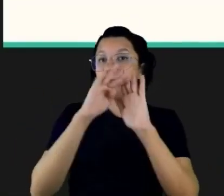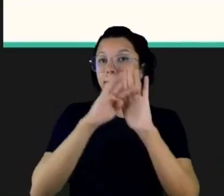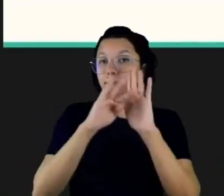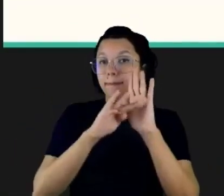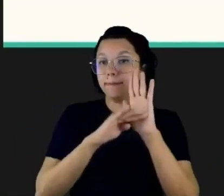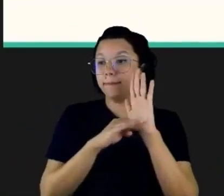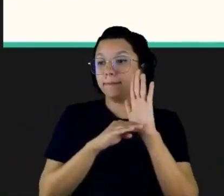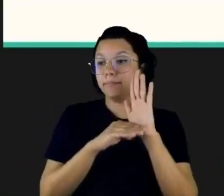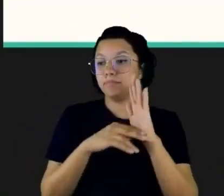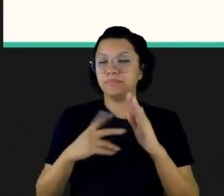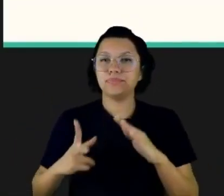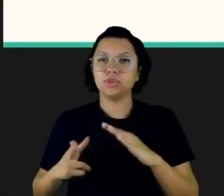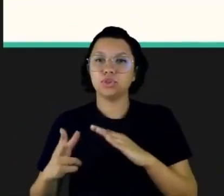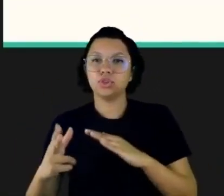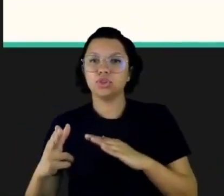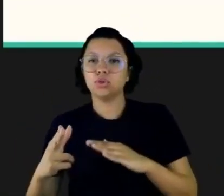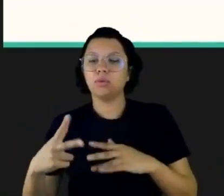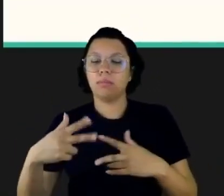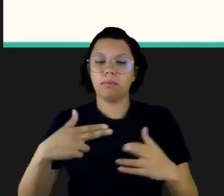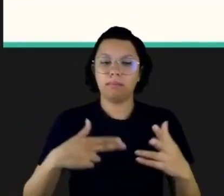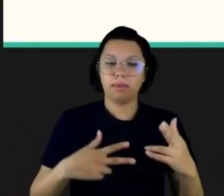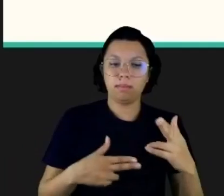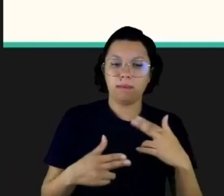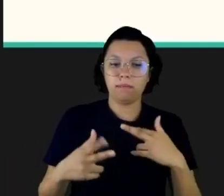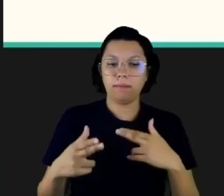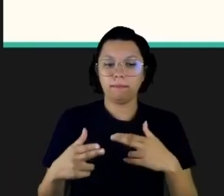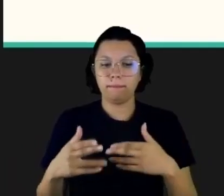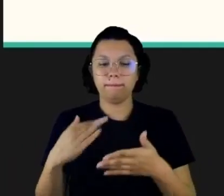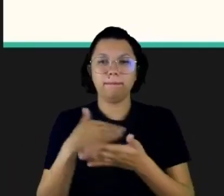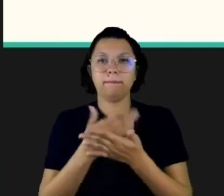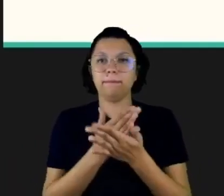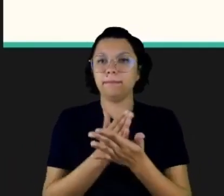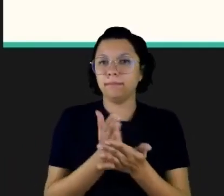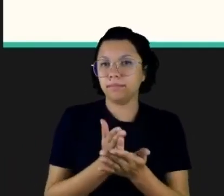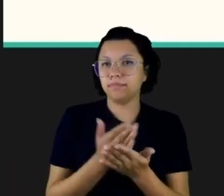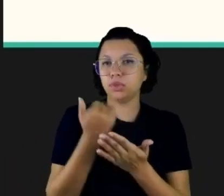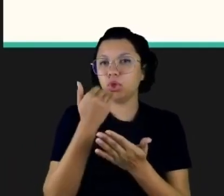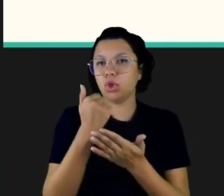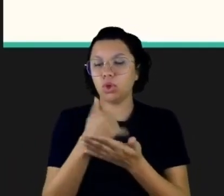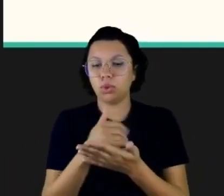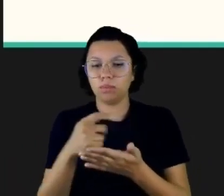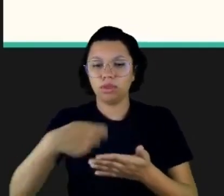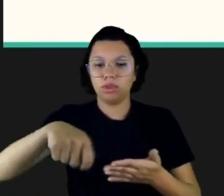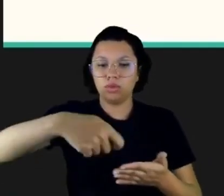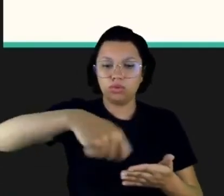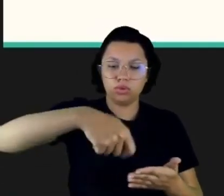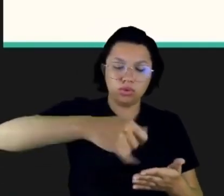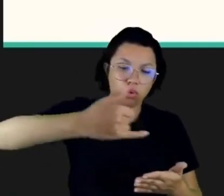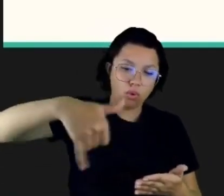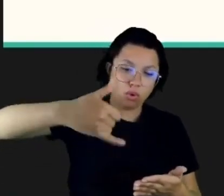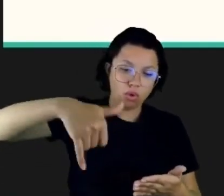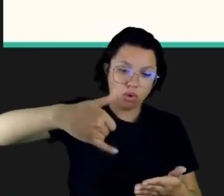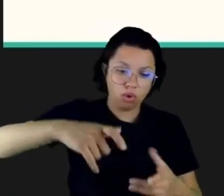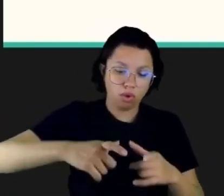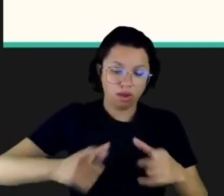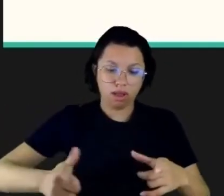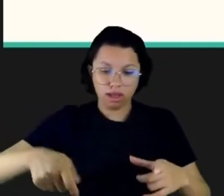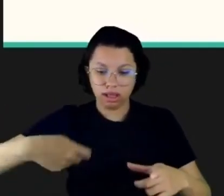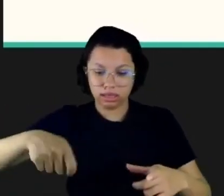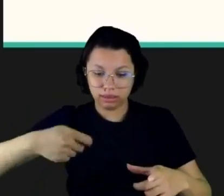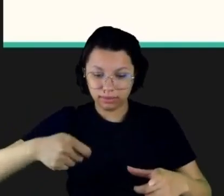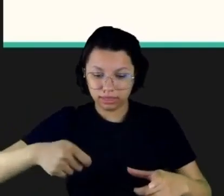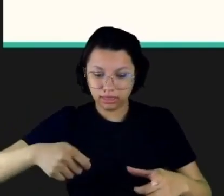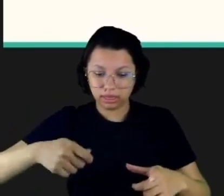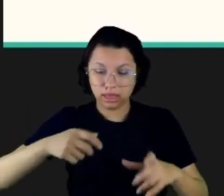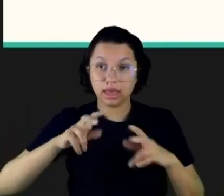Picar a verdura, picar a cebola, amassar o alho, colocar o óleo na panela, aquela sequência de movimentos. Eles já não